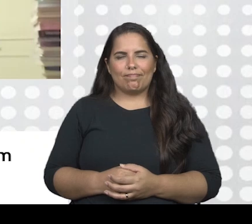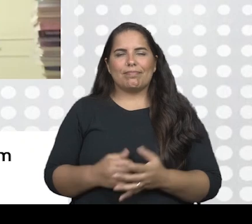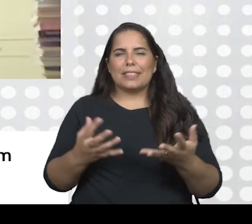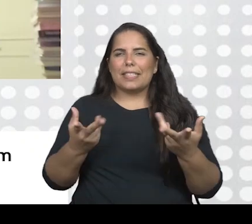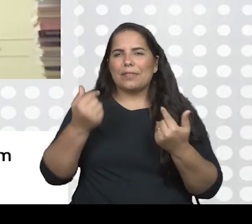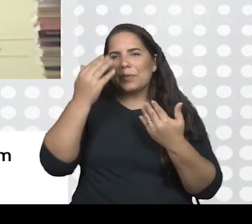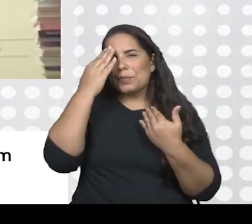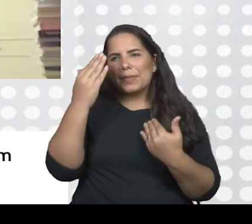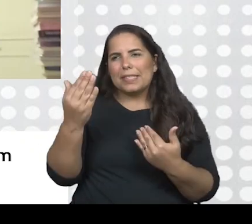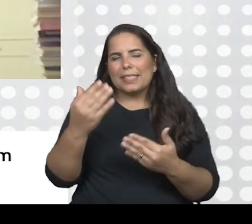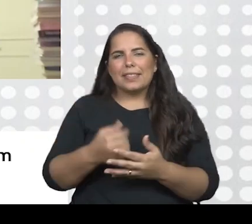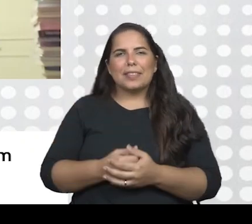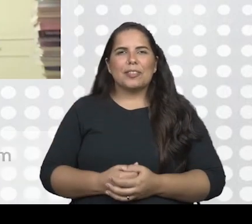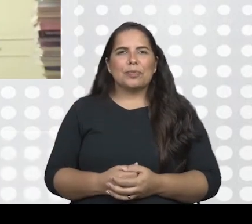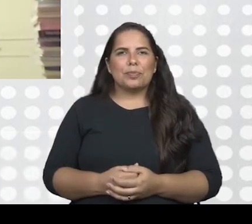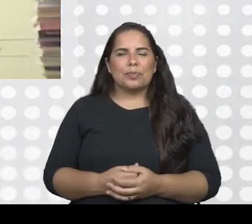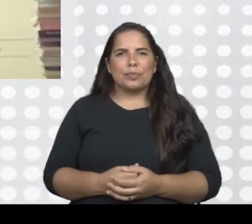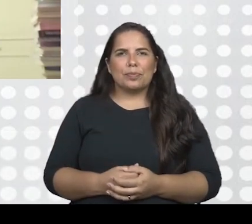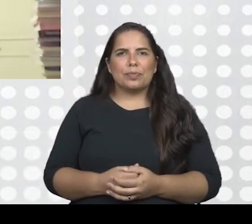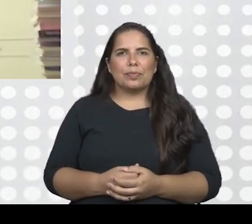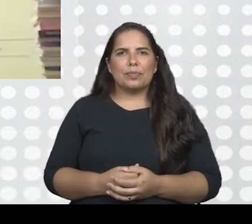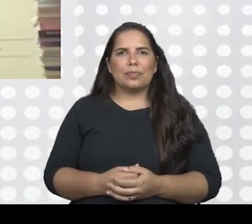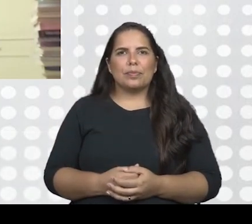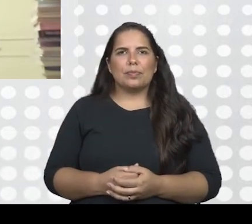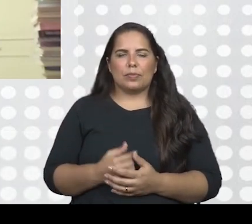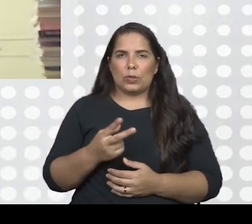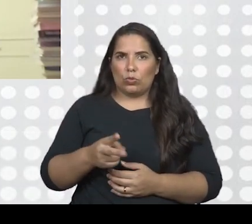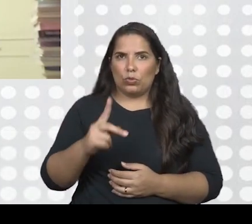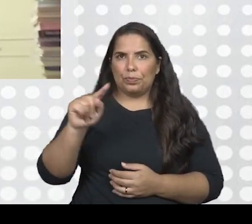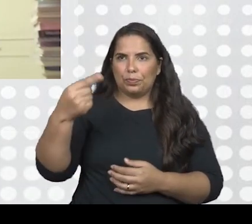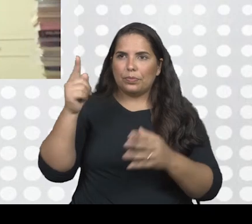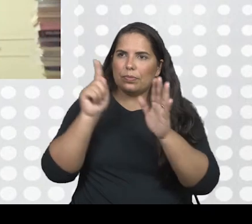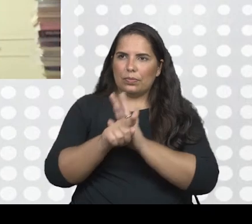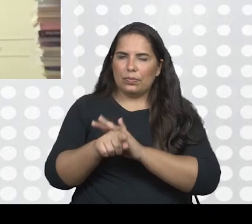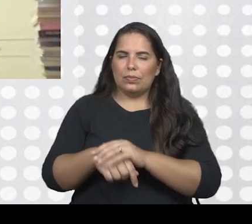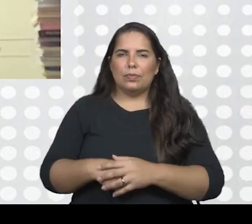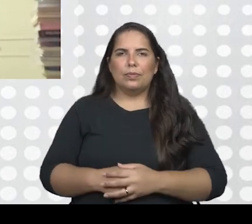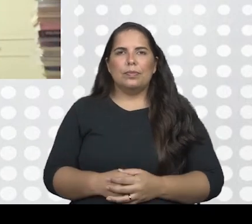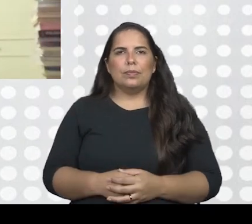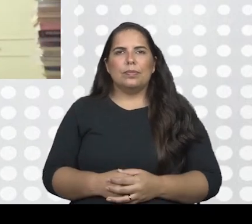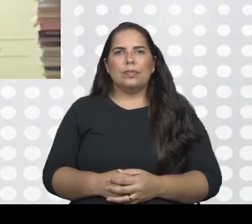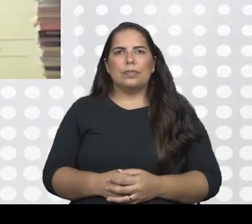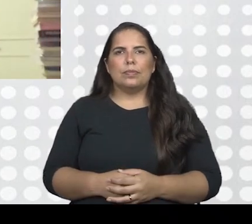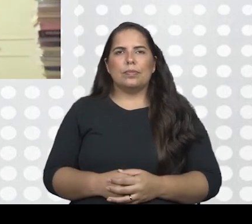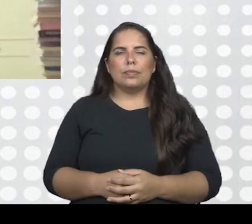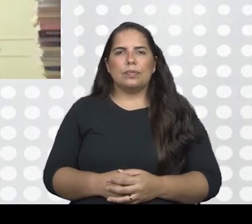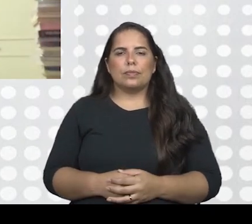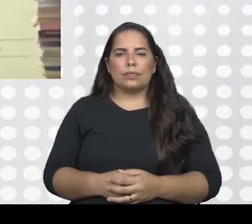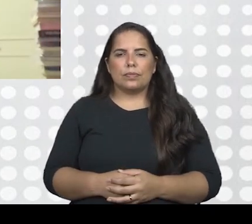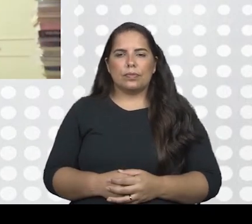Maravilha, muito obrigada. Dando sequência, então, à próxima pergunta, vou ler em